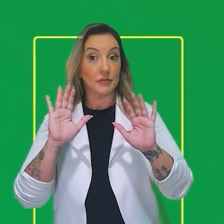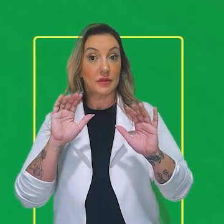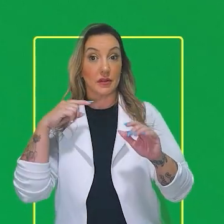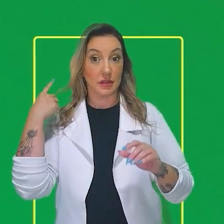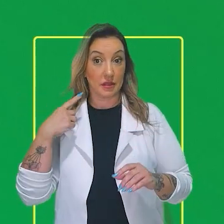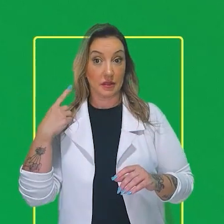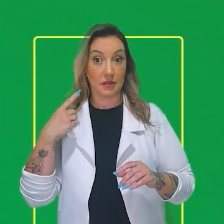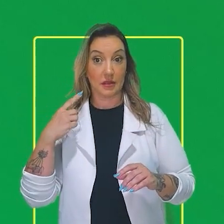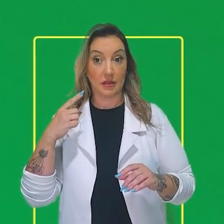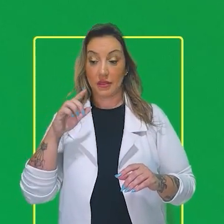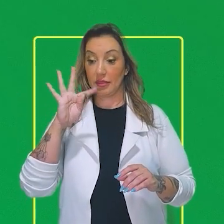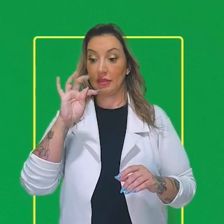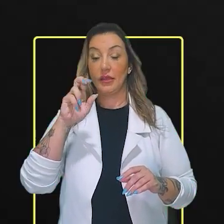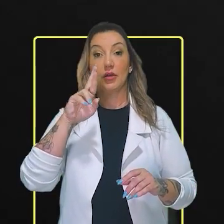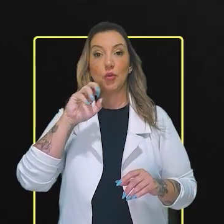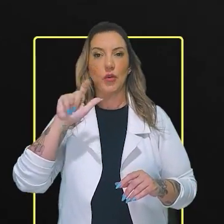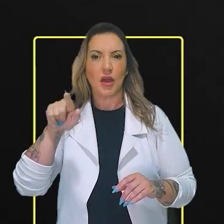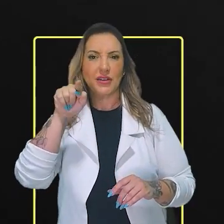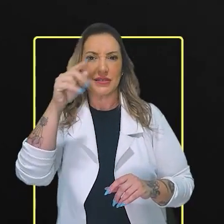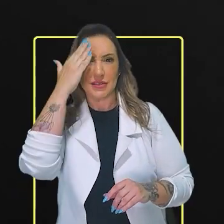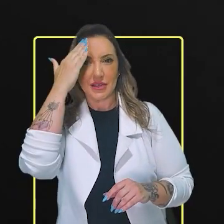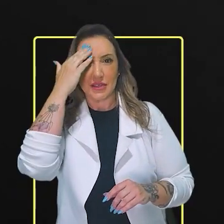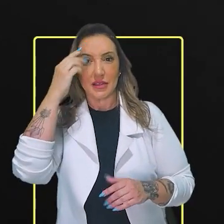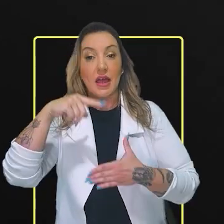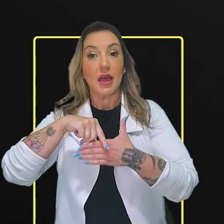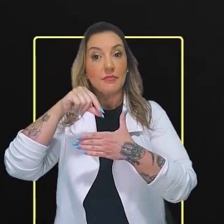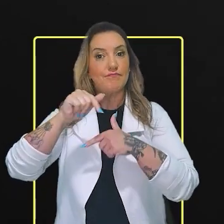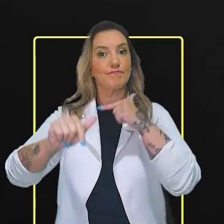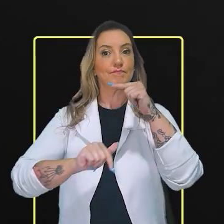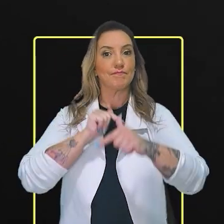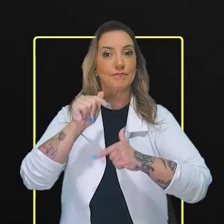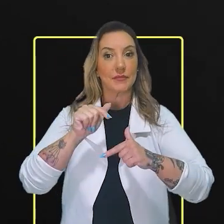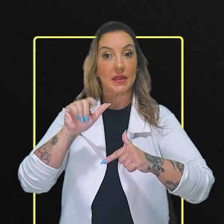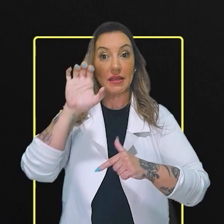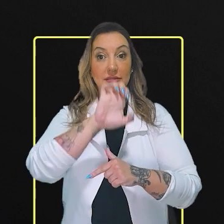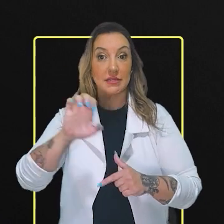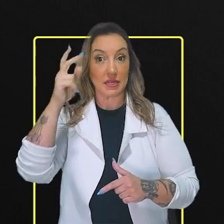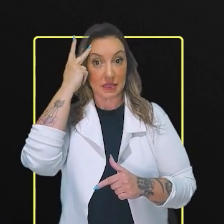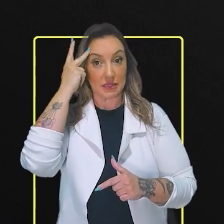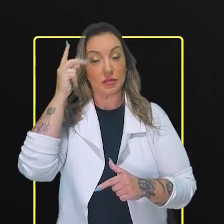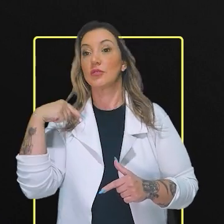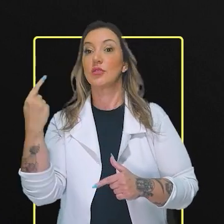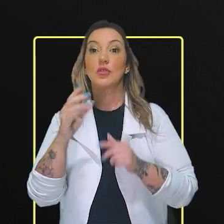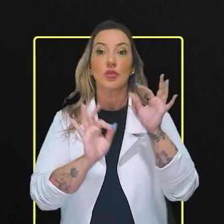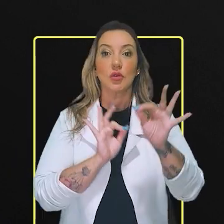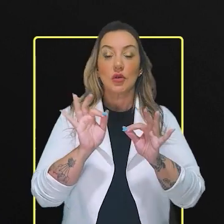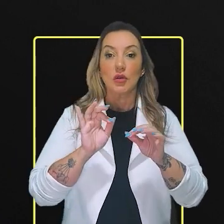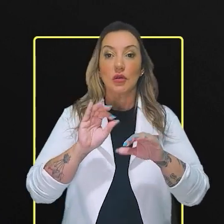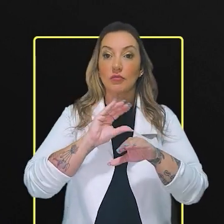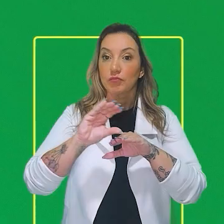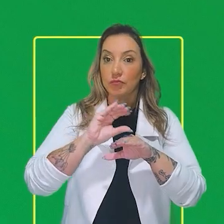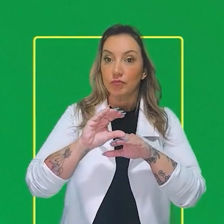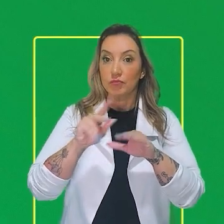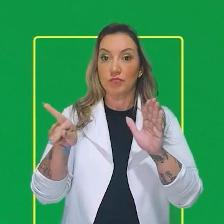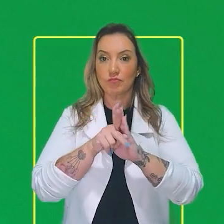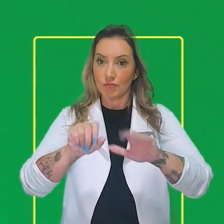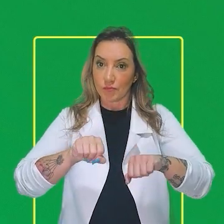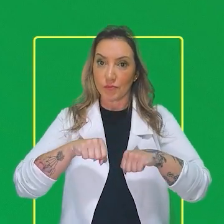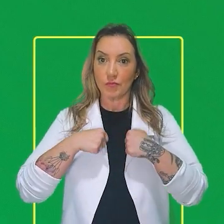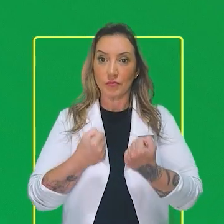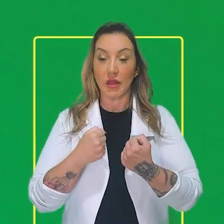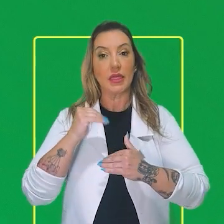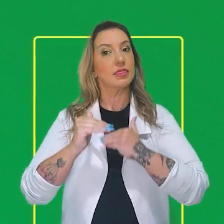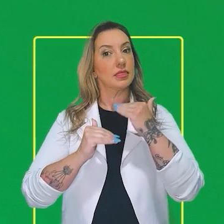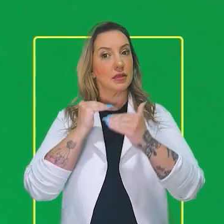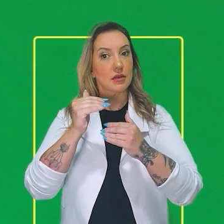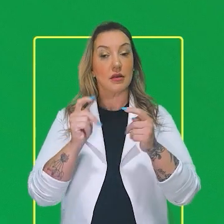Oi, eu sou o deputado Fatoru El. Você sabe como a MDB vem trabalhando pelo Estado de São Paulo? Nossos projetos e recursos são pelo